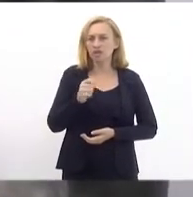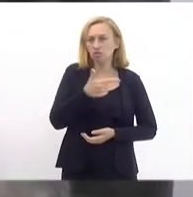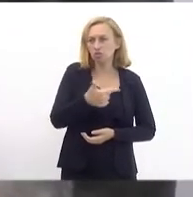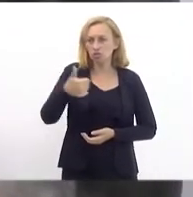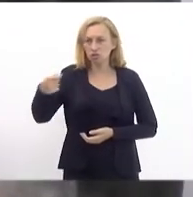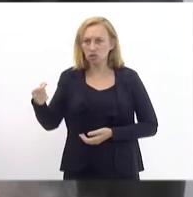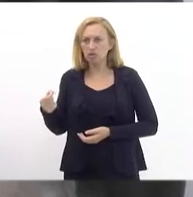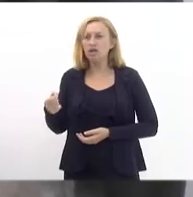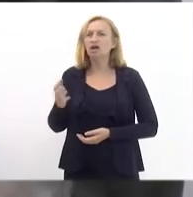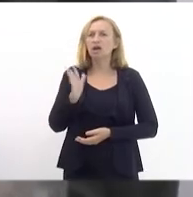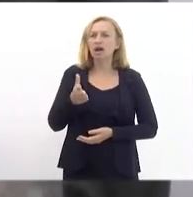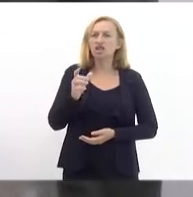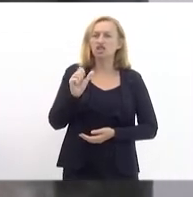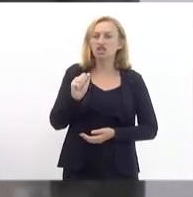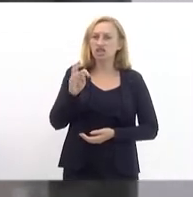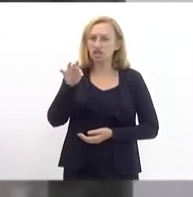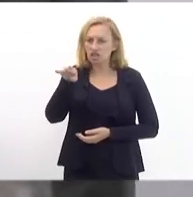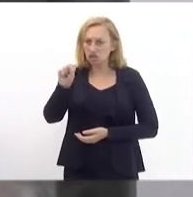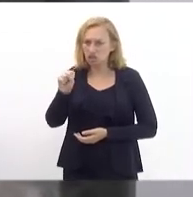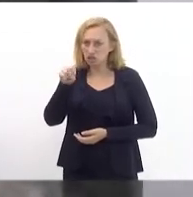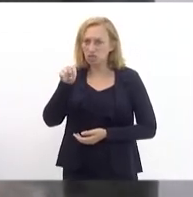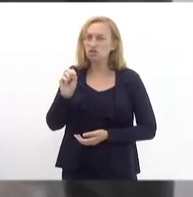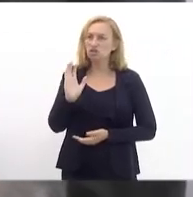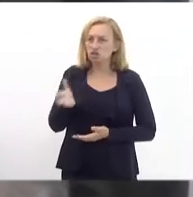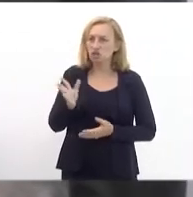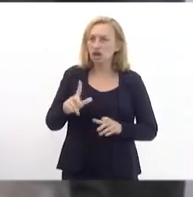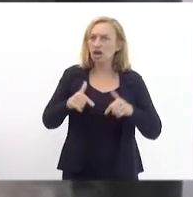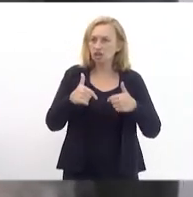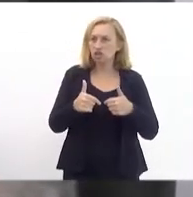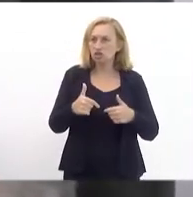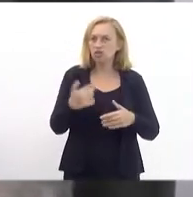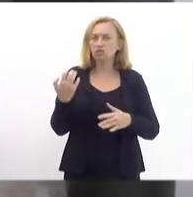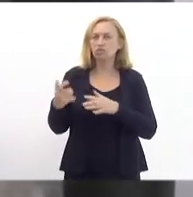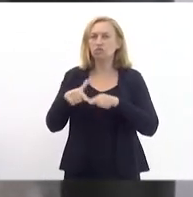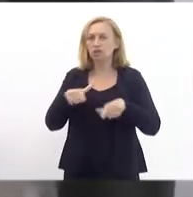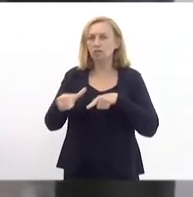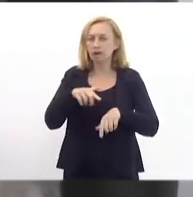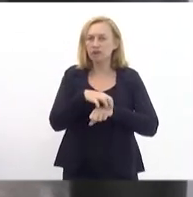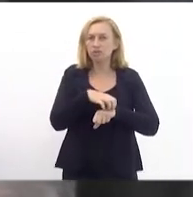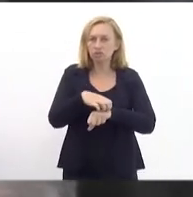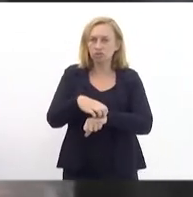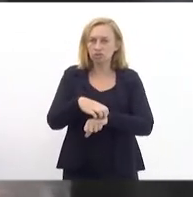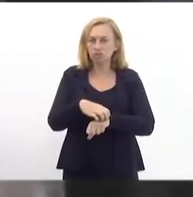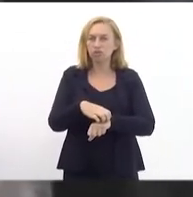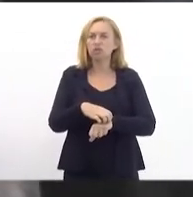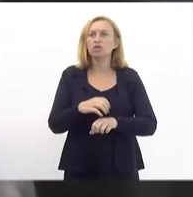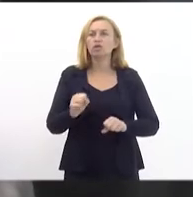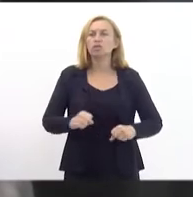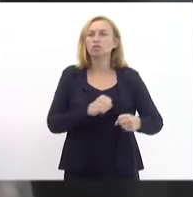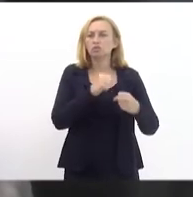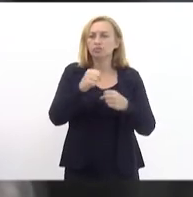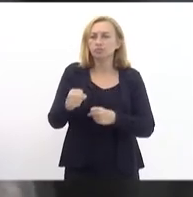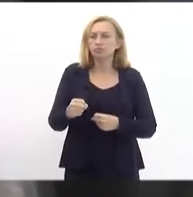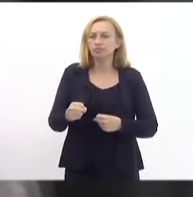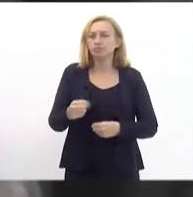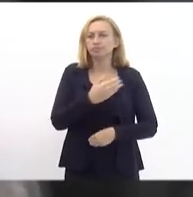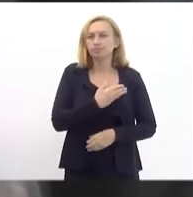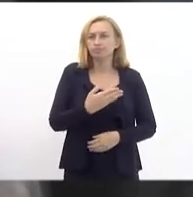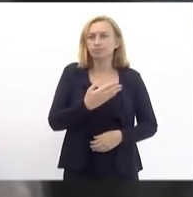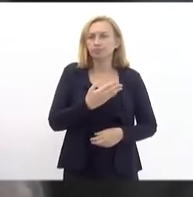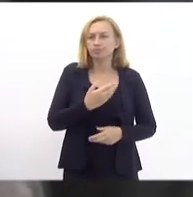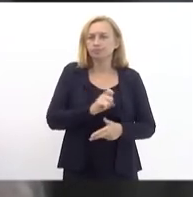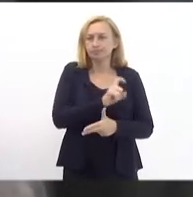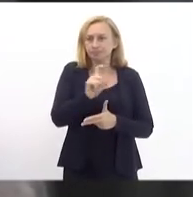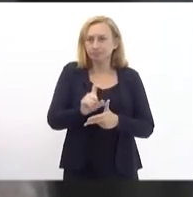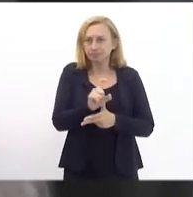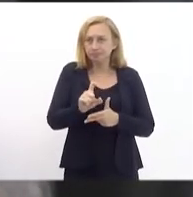estava em funcionamento, já atuava na regulação dos serviços de transporte concedidos pelo Poder Executivo Estadual. Eu sei